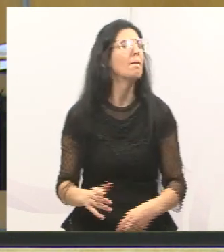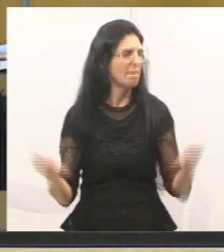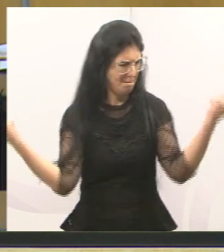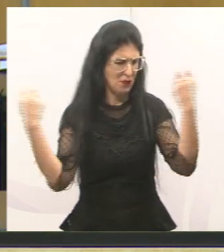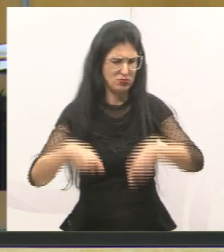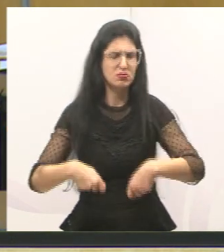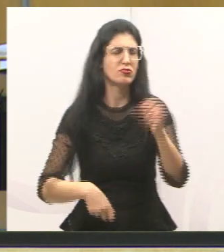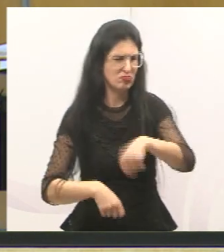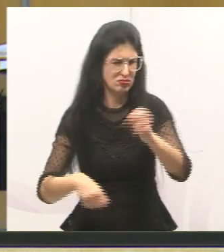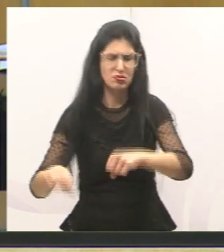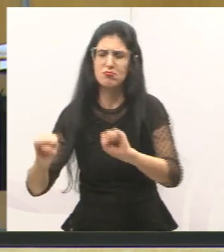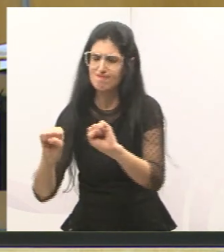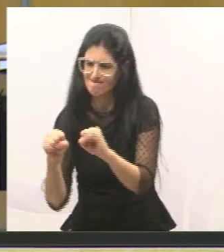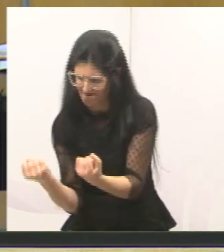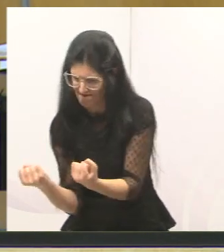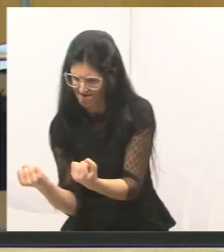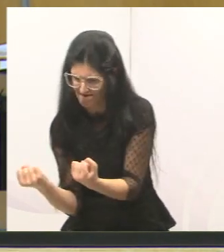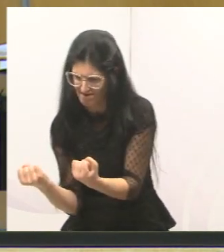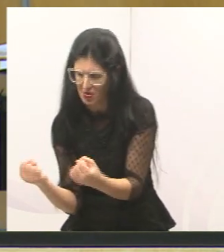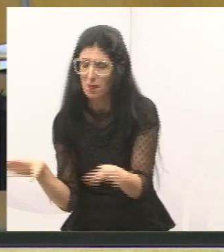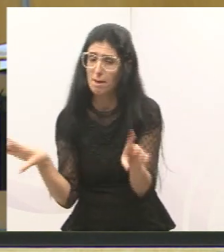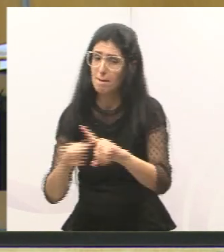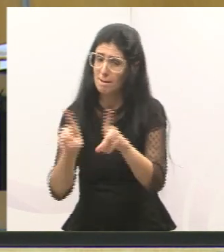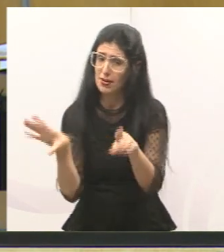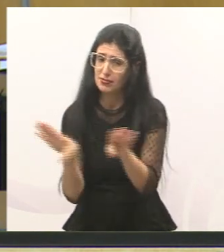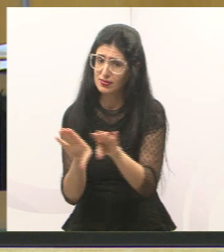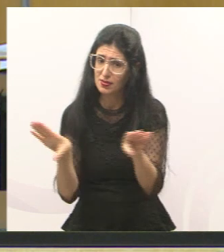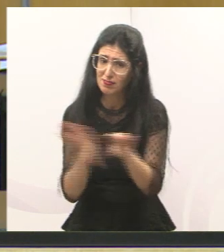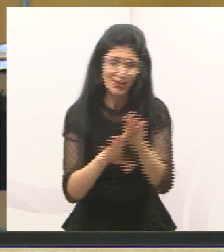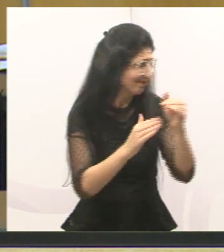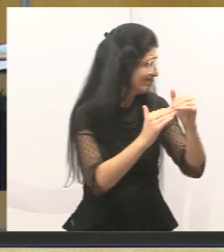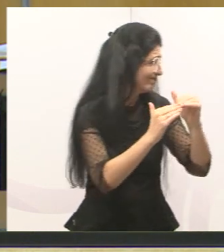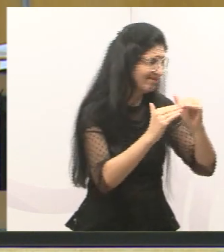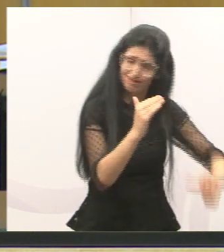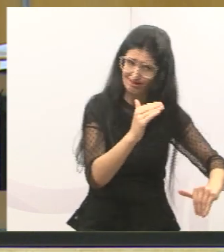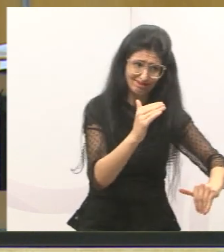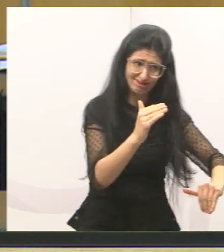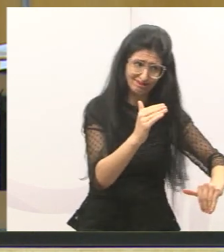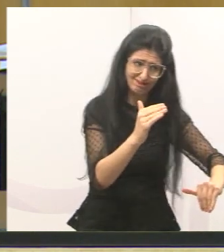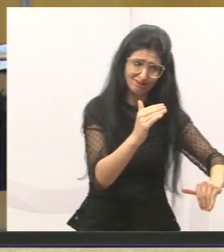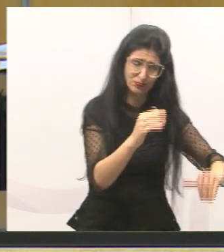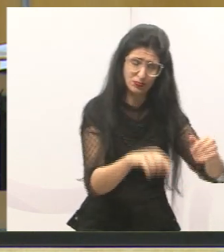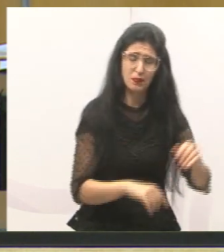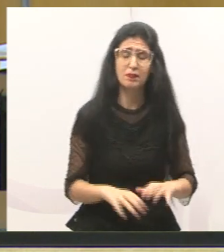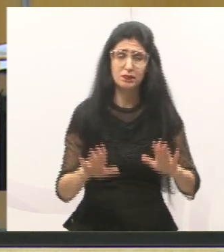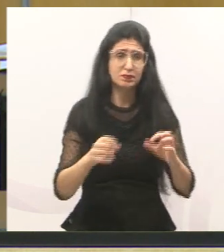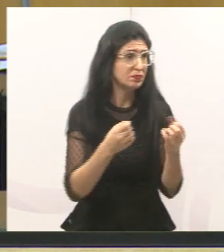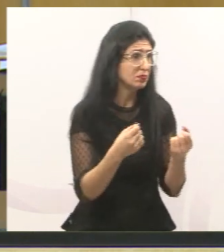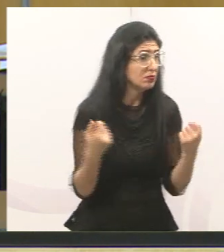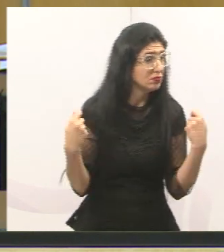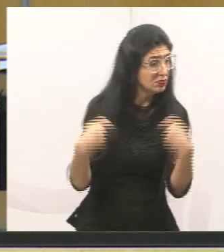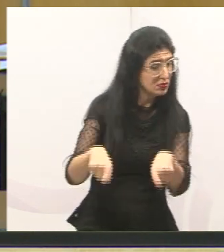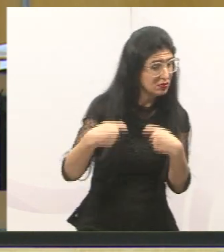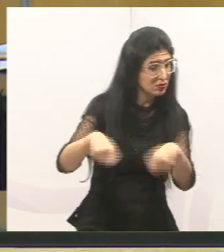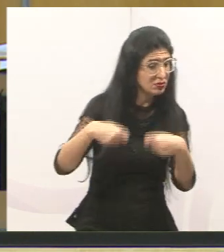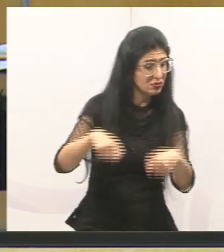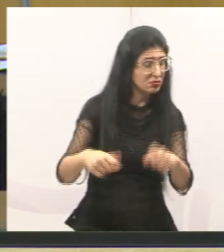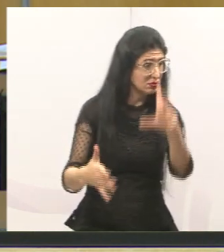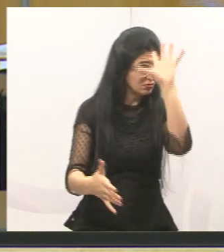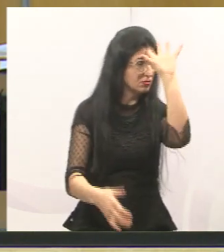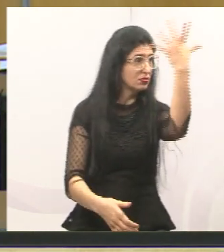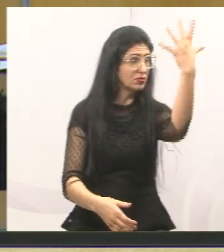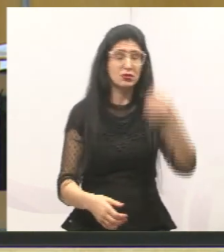e o contraditório. Não se poderia deixar de mencionar ainda entendimento alcançado pelo Tribunal de Justiça de São